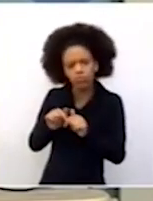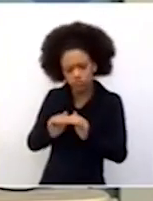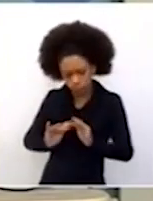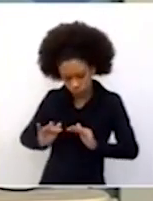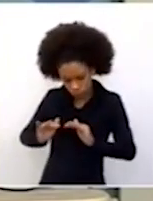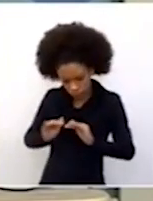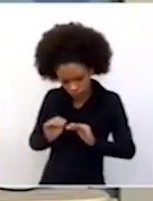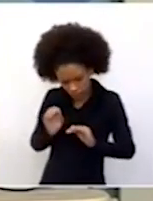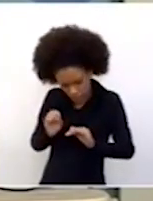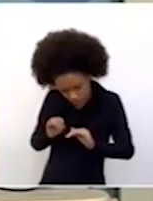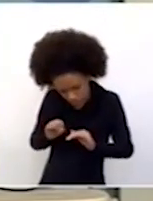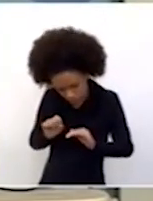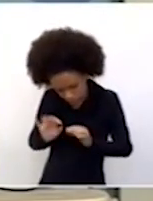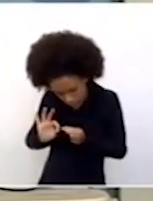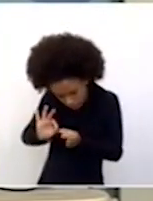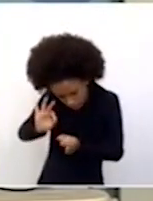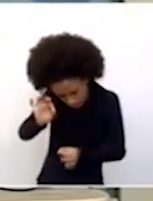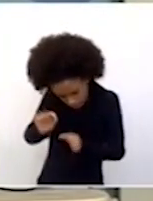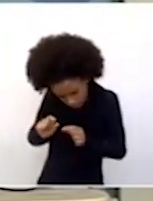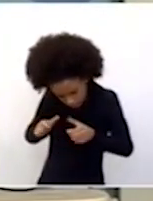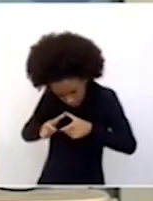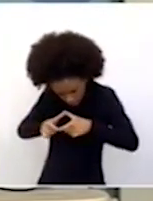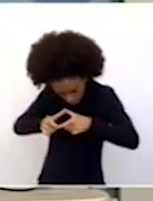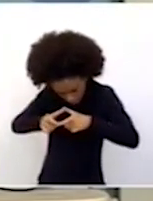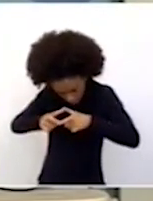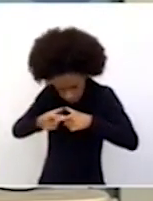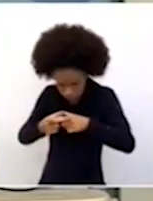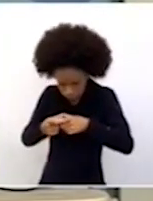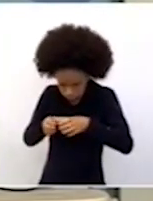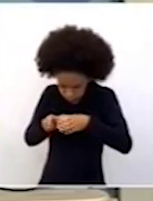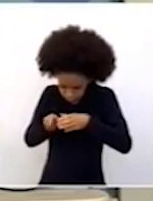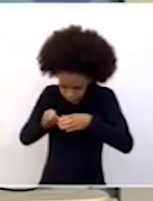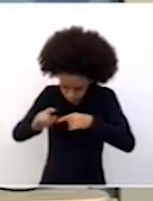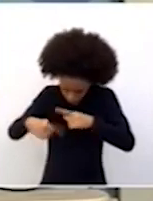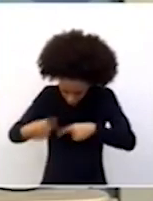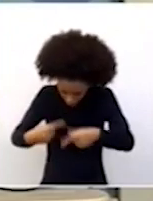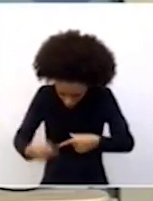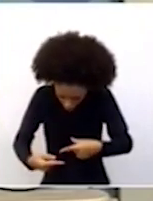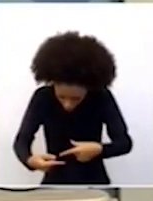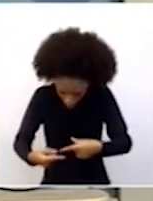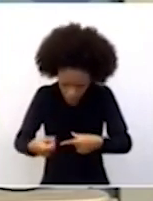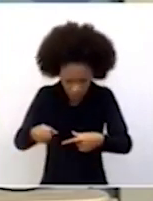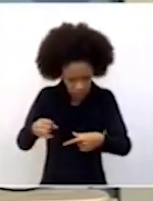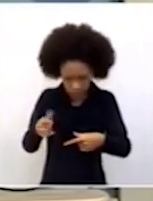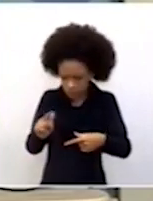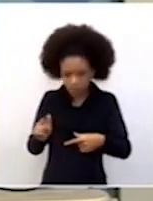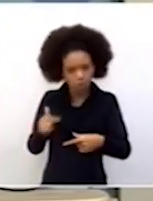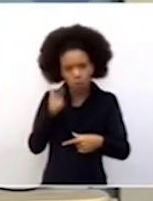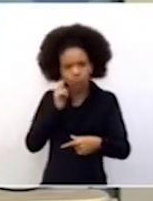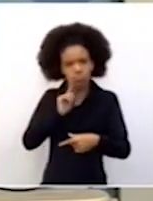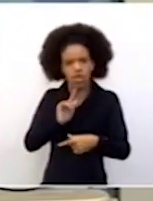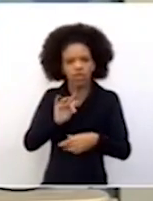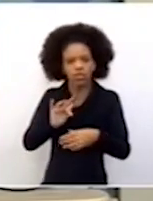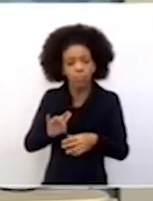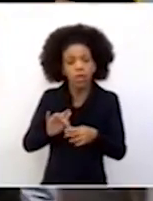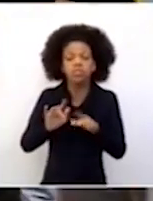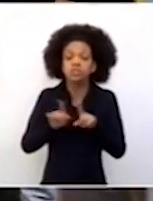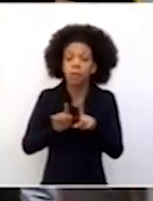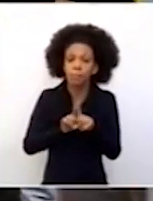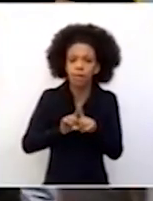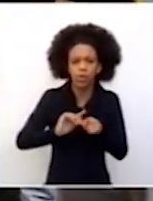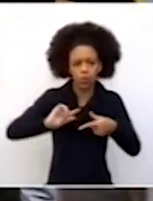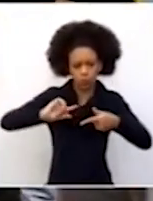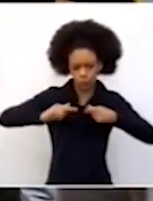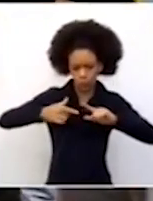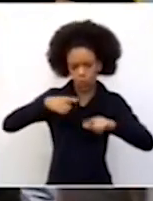objeto ele é redondo, se ele rola, não rola, se é um corpo redondo, a questão do volume, eixo de simetria, achei muito interessante essa questão do